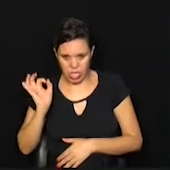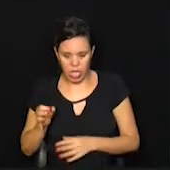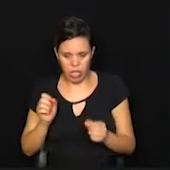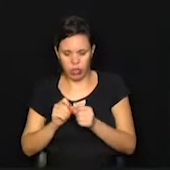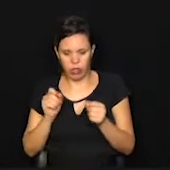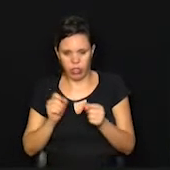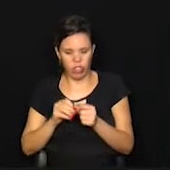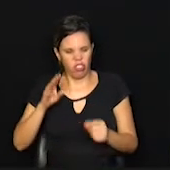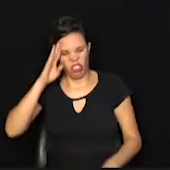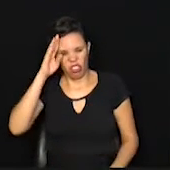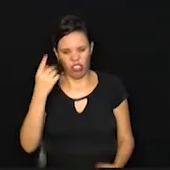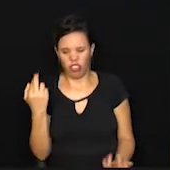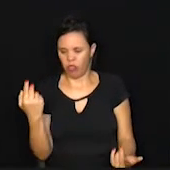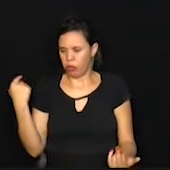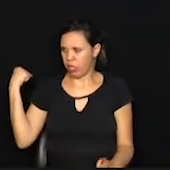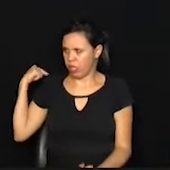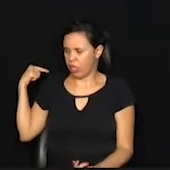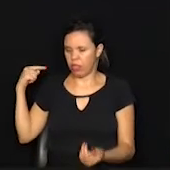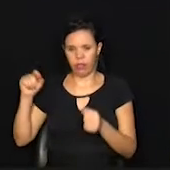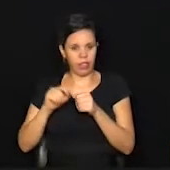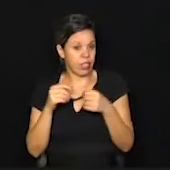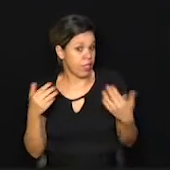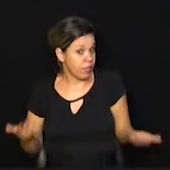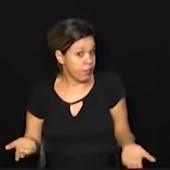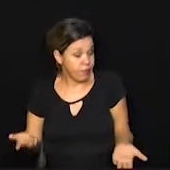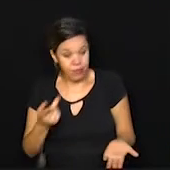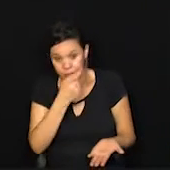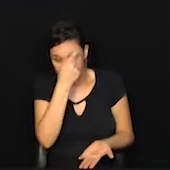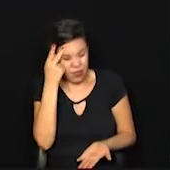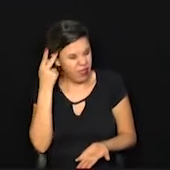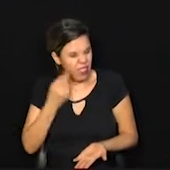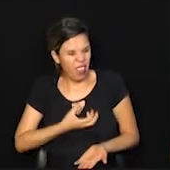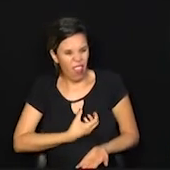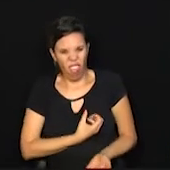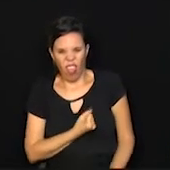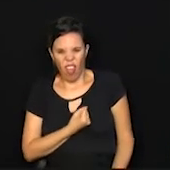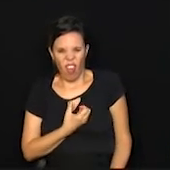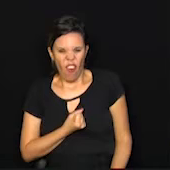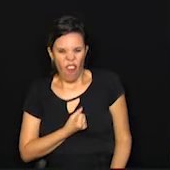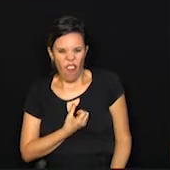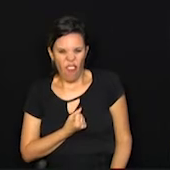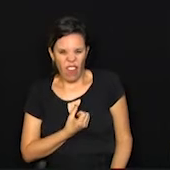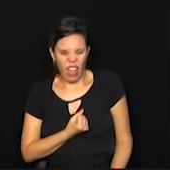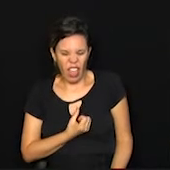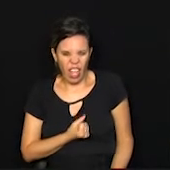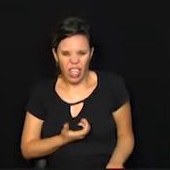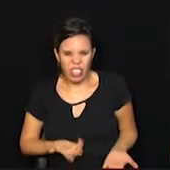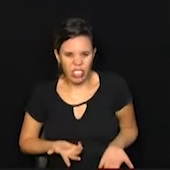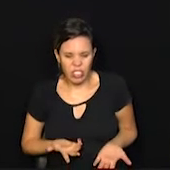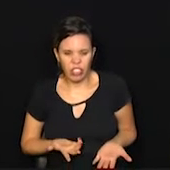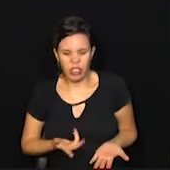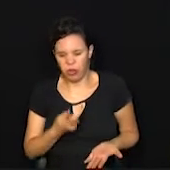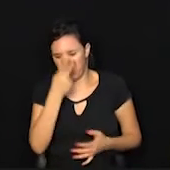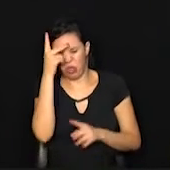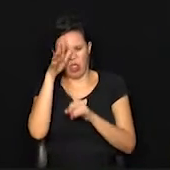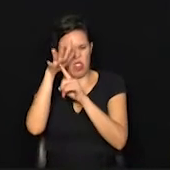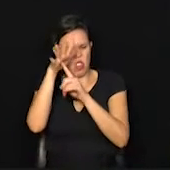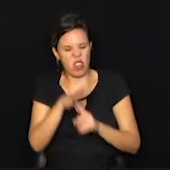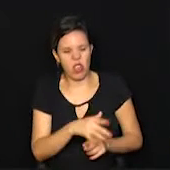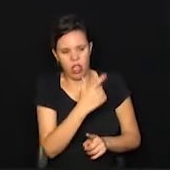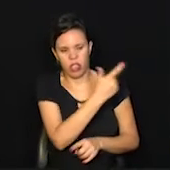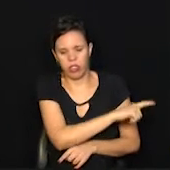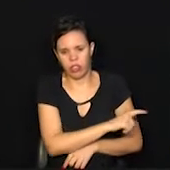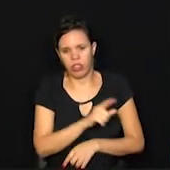o que os generais de ontem fizeram Esse essa gente é covarde covarde Por que alguém que tortura outra